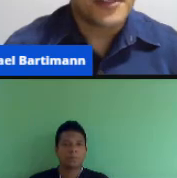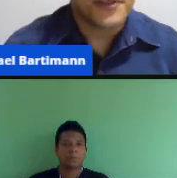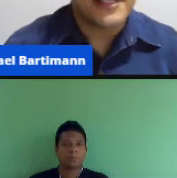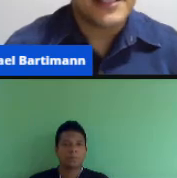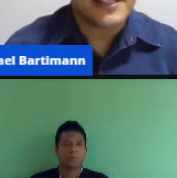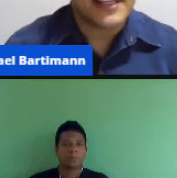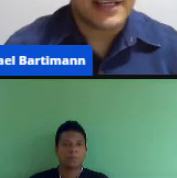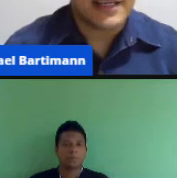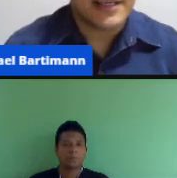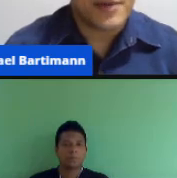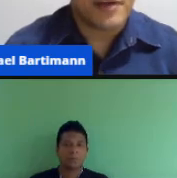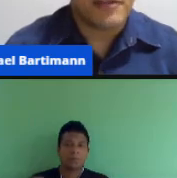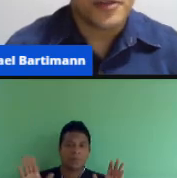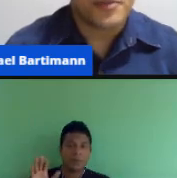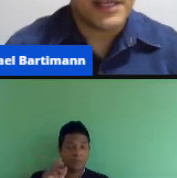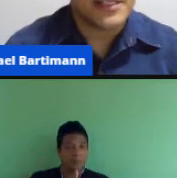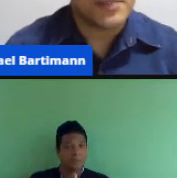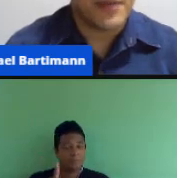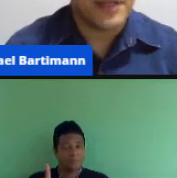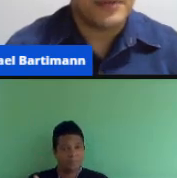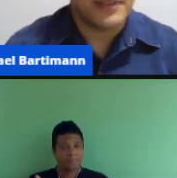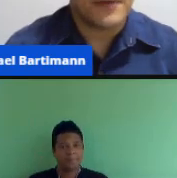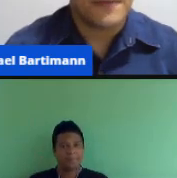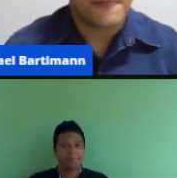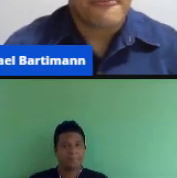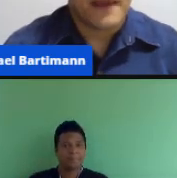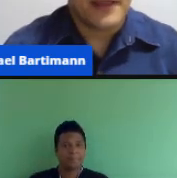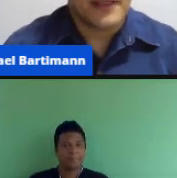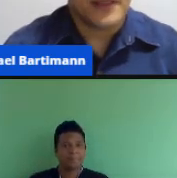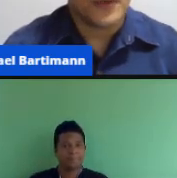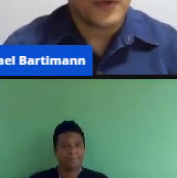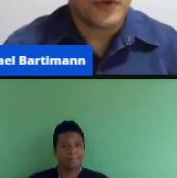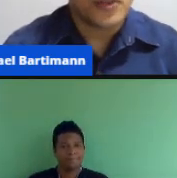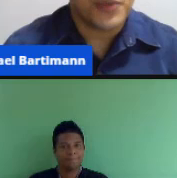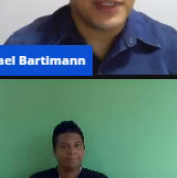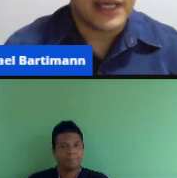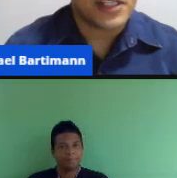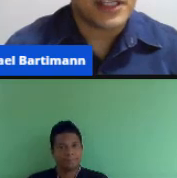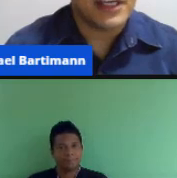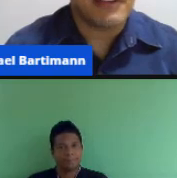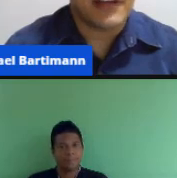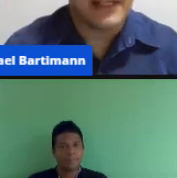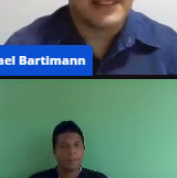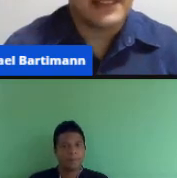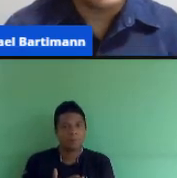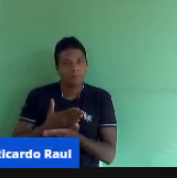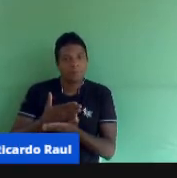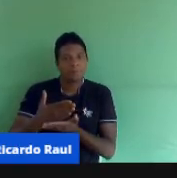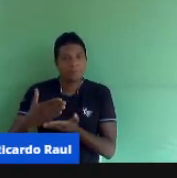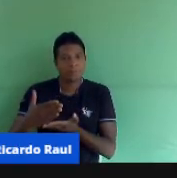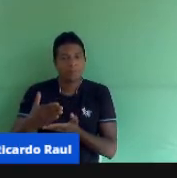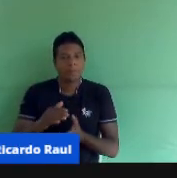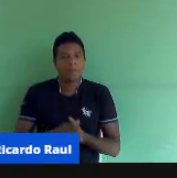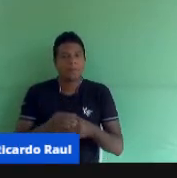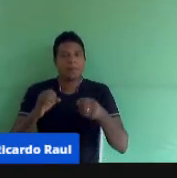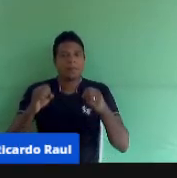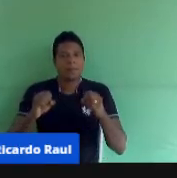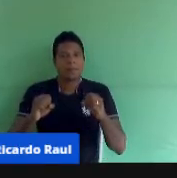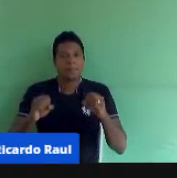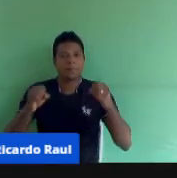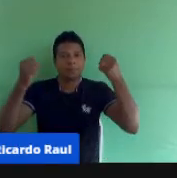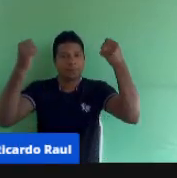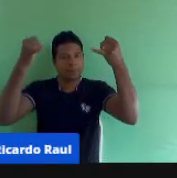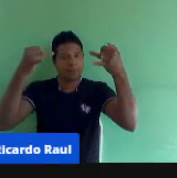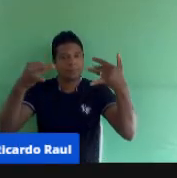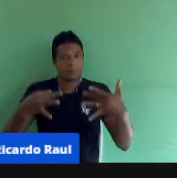Olá, professores. Espero vê-los bem nesse momento. Então, dando continuidade aqui à fala da professora Ana Alice,